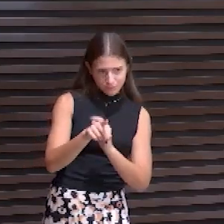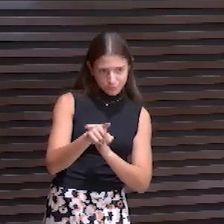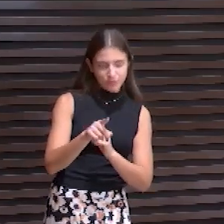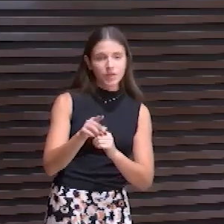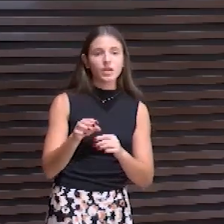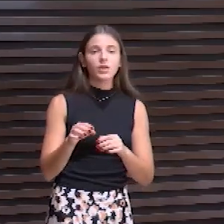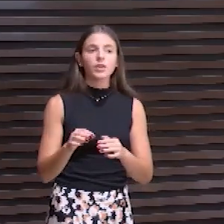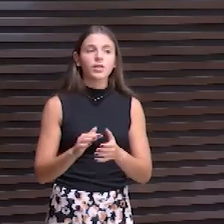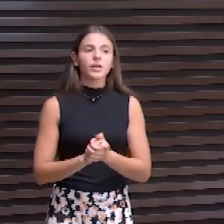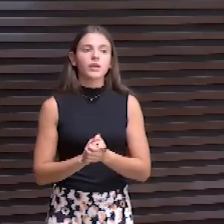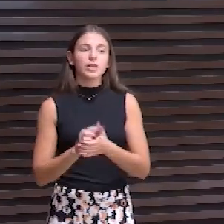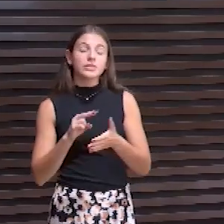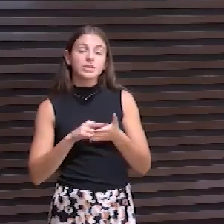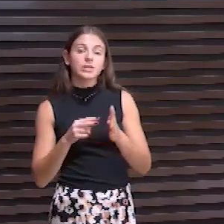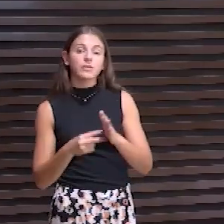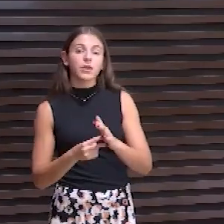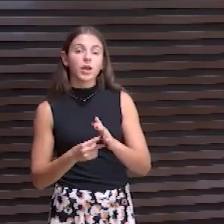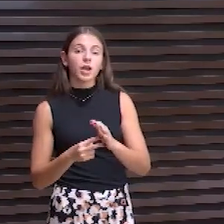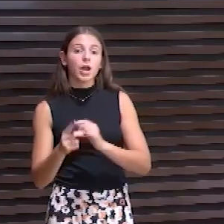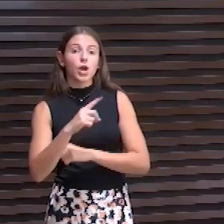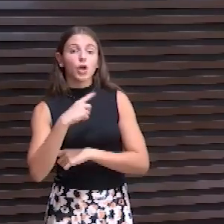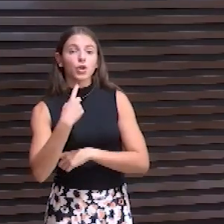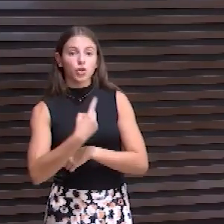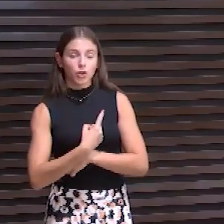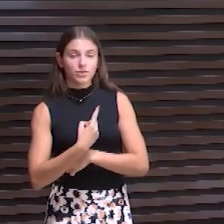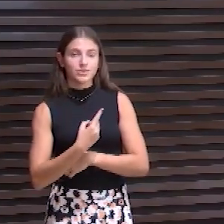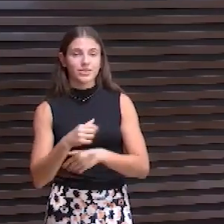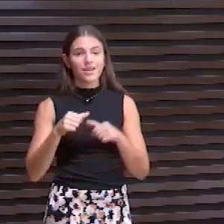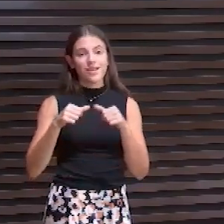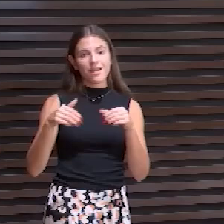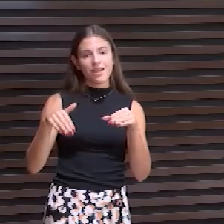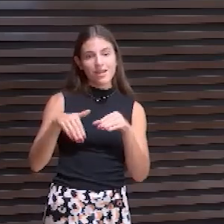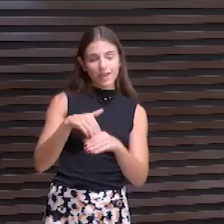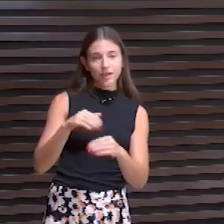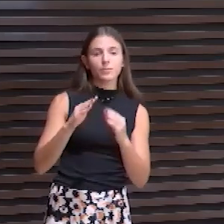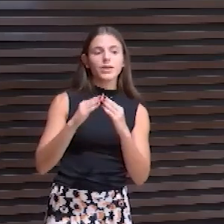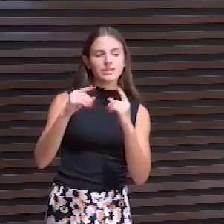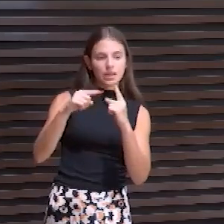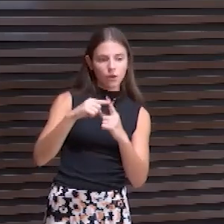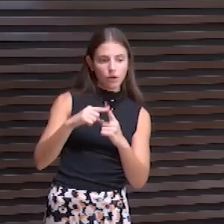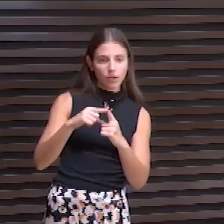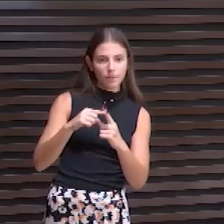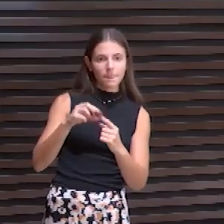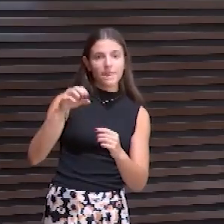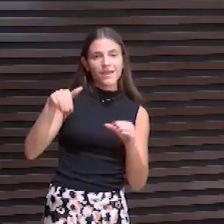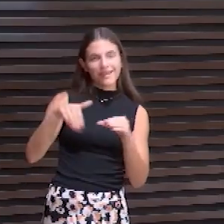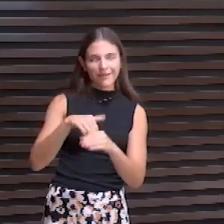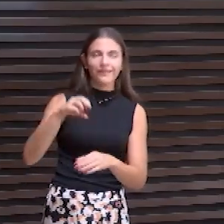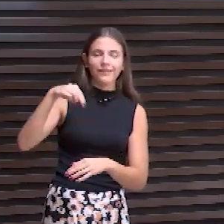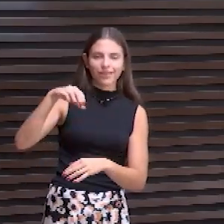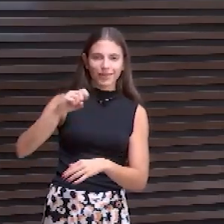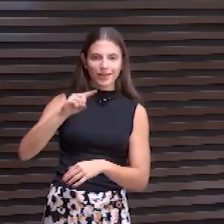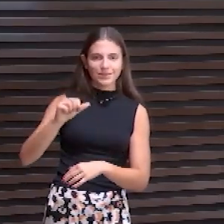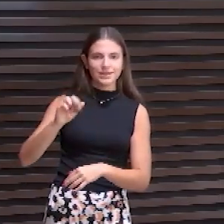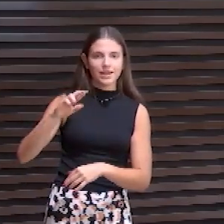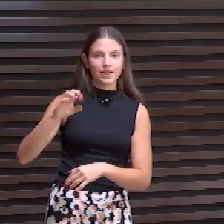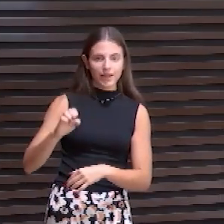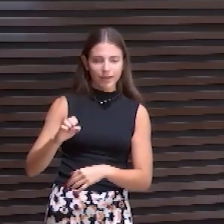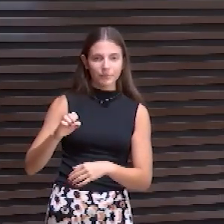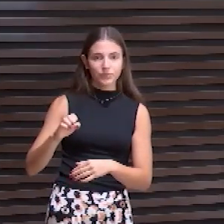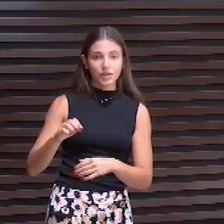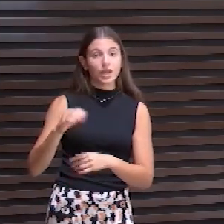olha, nós estamos numa sinagoga em Nazaré. Você é de Nazaré, você é cidadão de Nazaré. Nós sabemos que